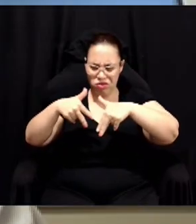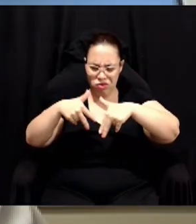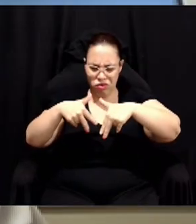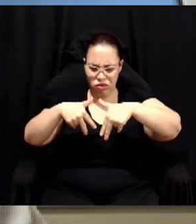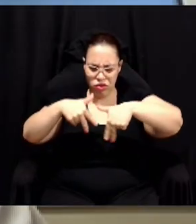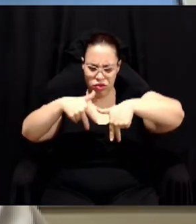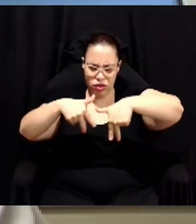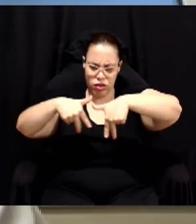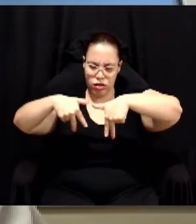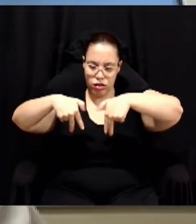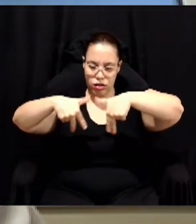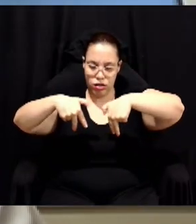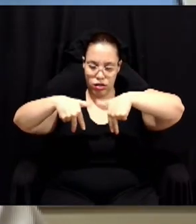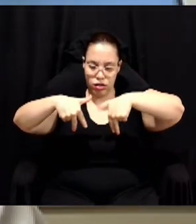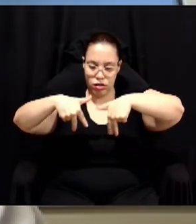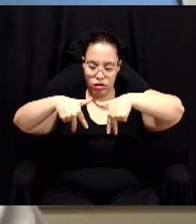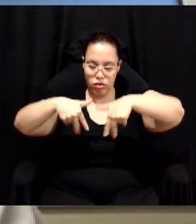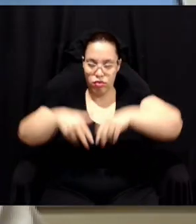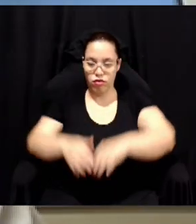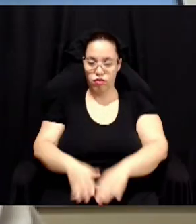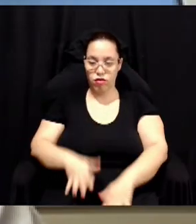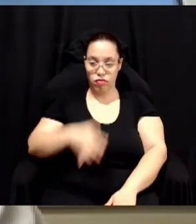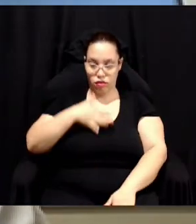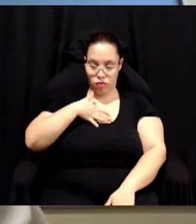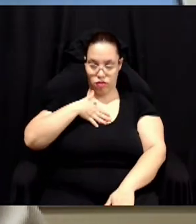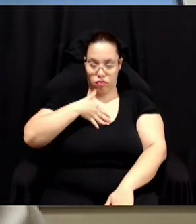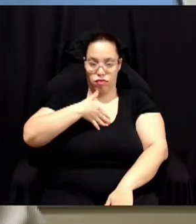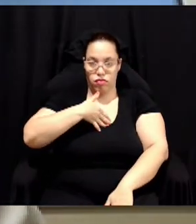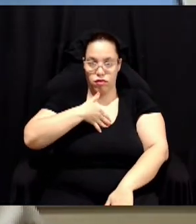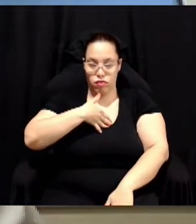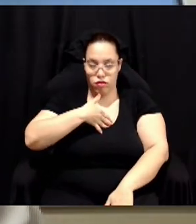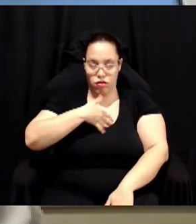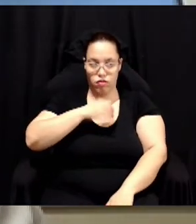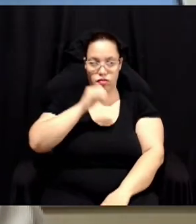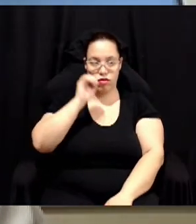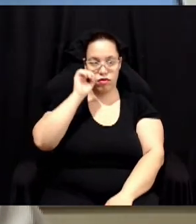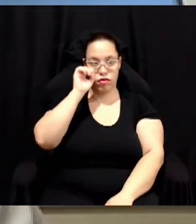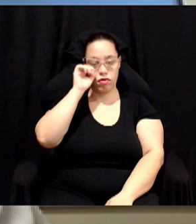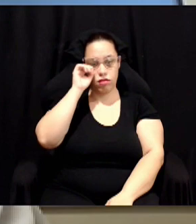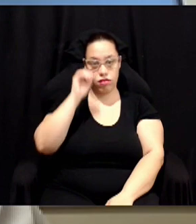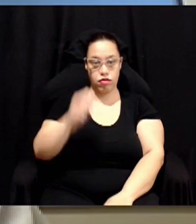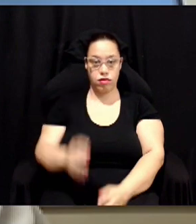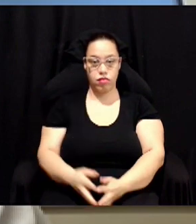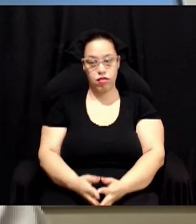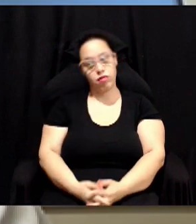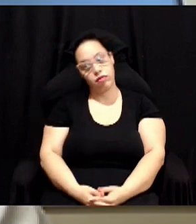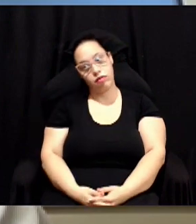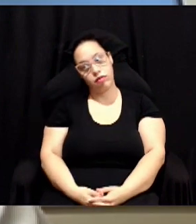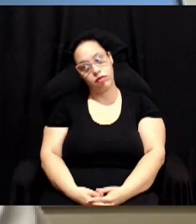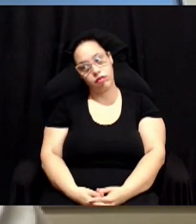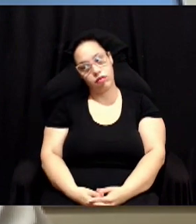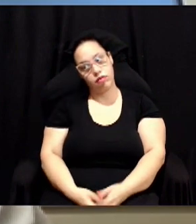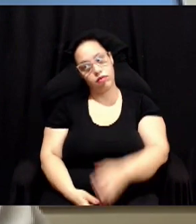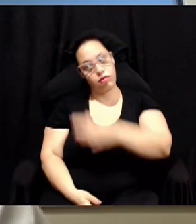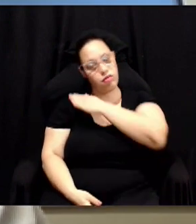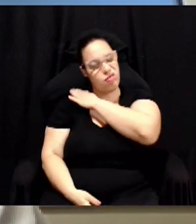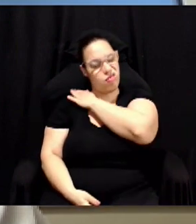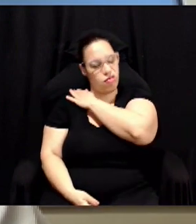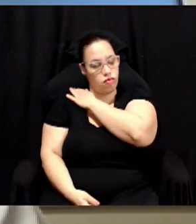braço, uma postura do corpo fletida, a rigidez, como eu já expliquei, que leva a